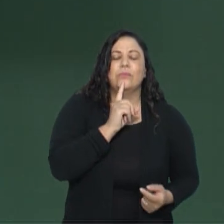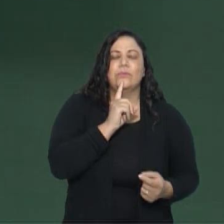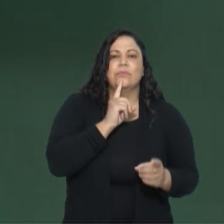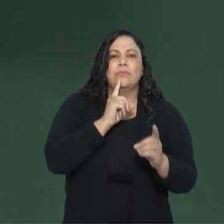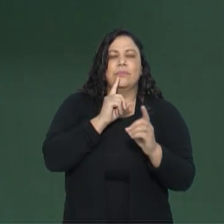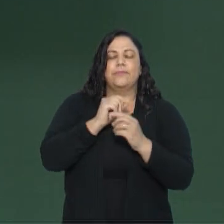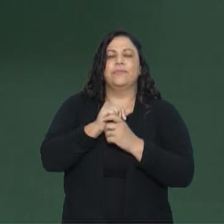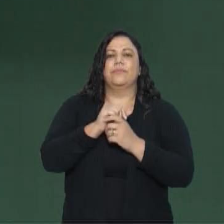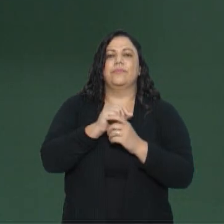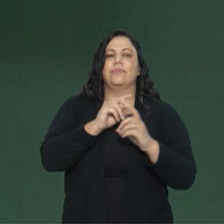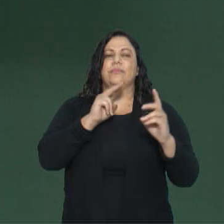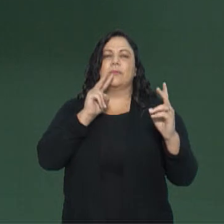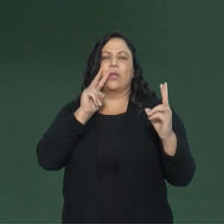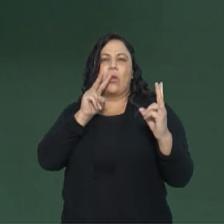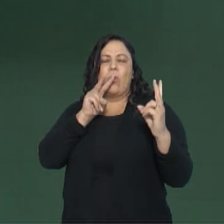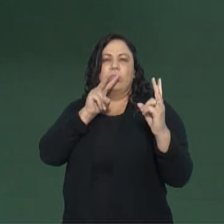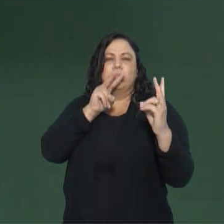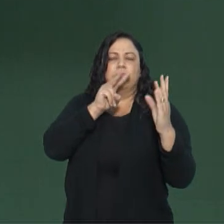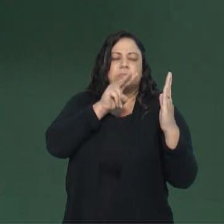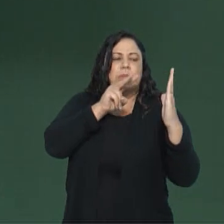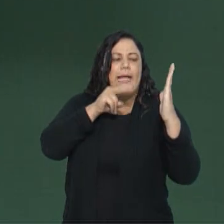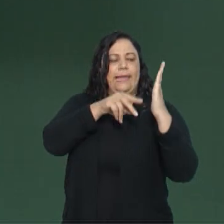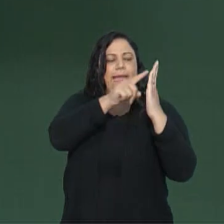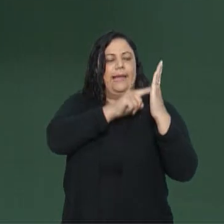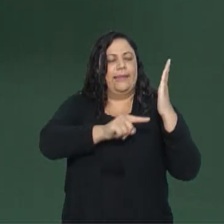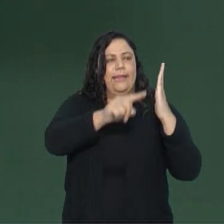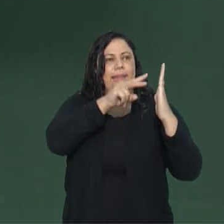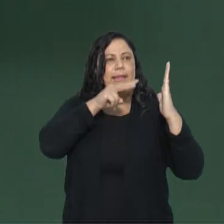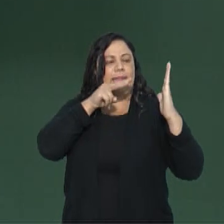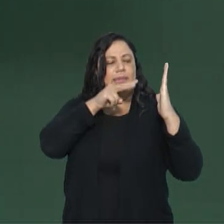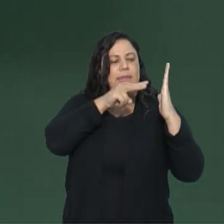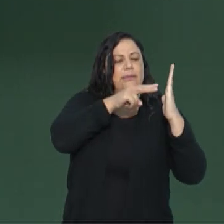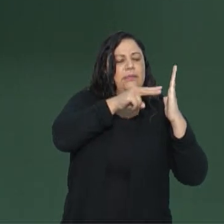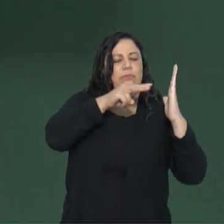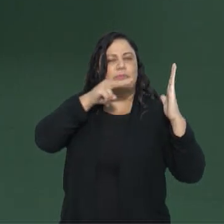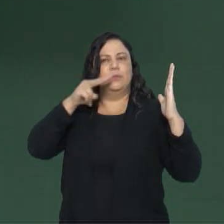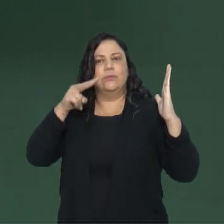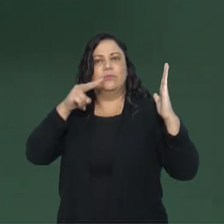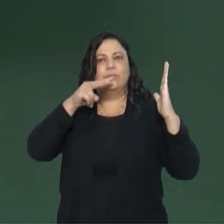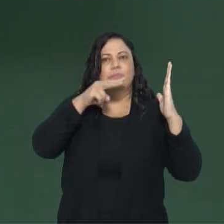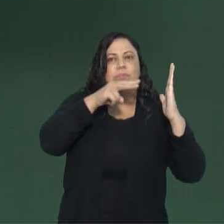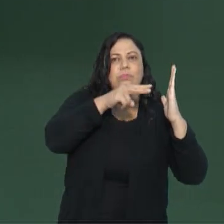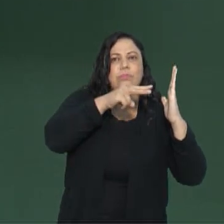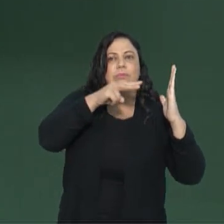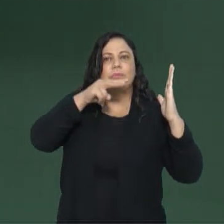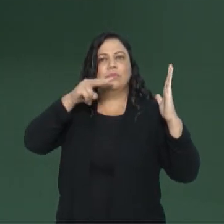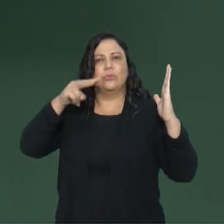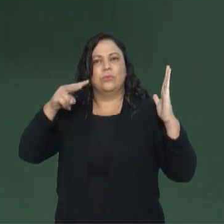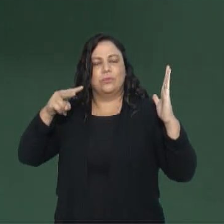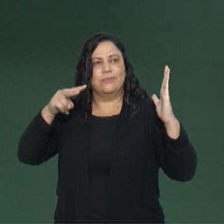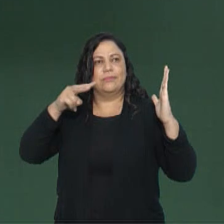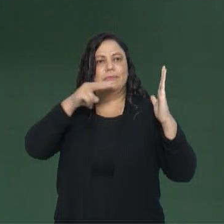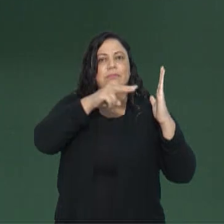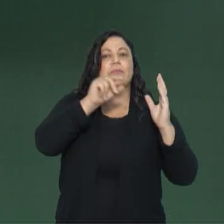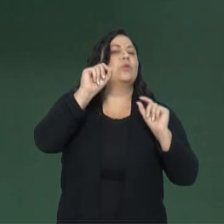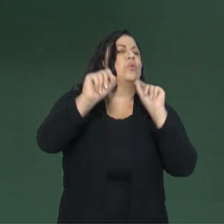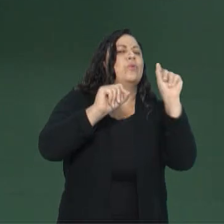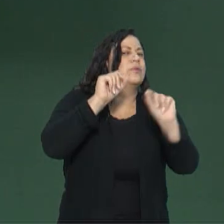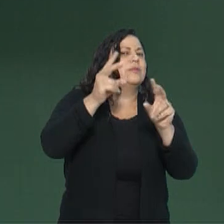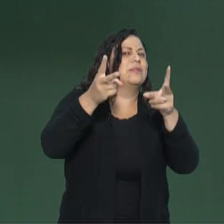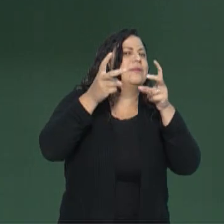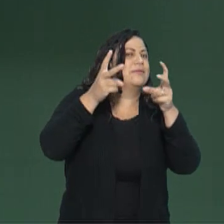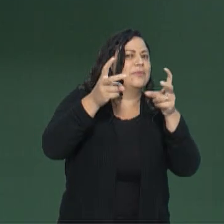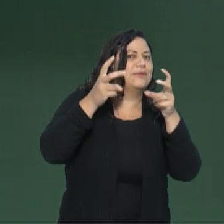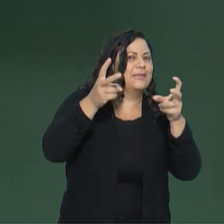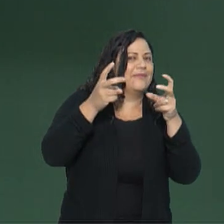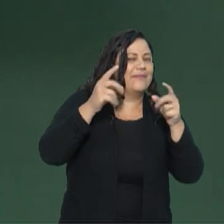Aproxime o rosto da tela e afasta. Aproxima o rosto e afasta. Eu quero ver o que você vai observar e daqui a pouco